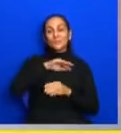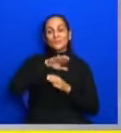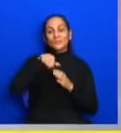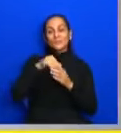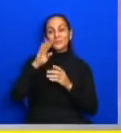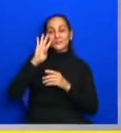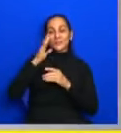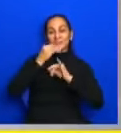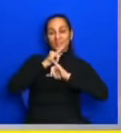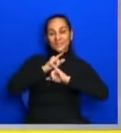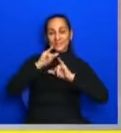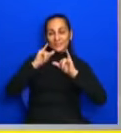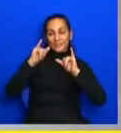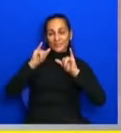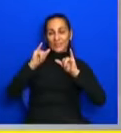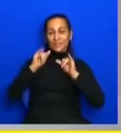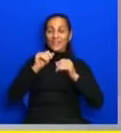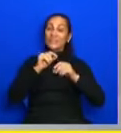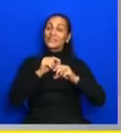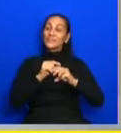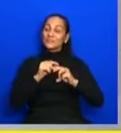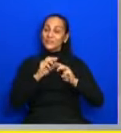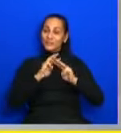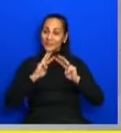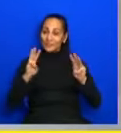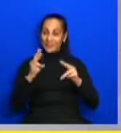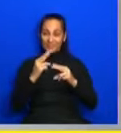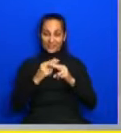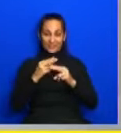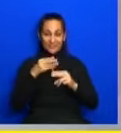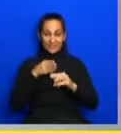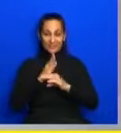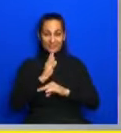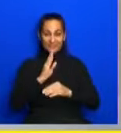todos os resultados serão publicados em loterias.caixa.gov.br.